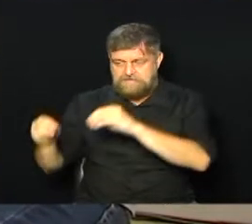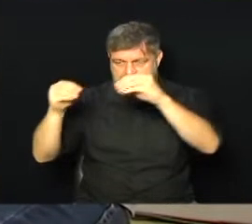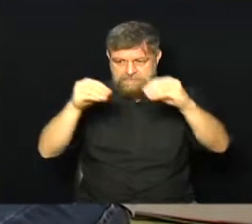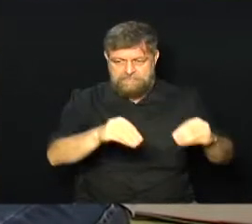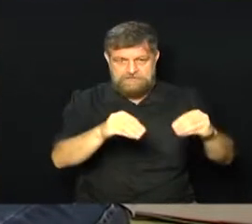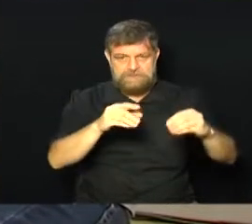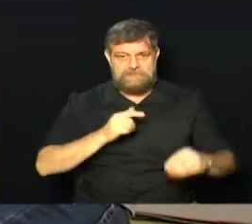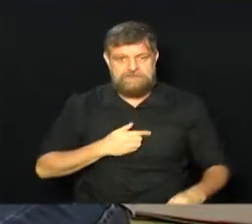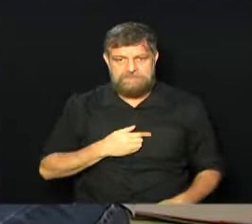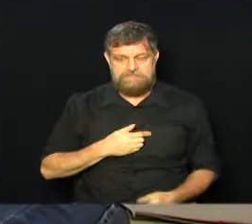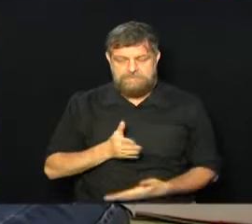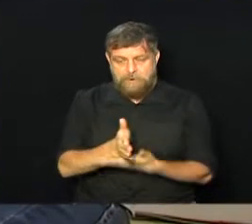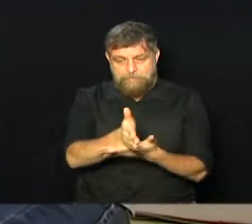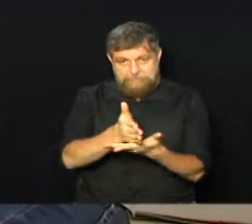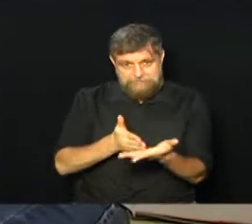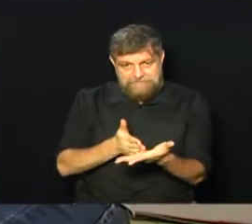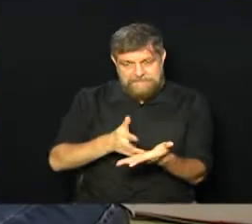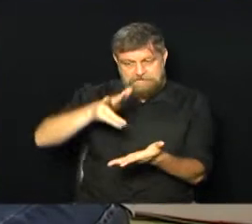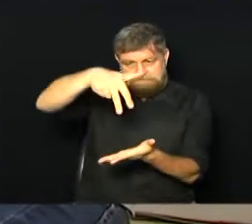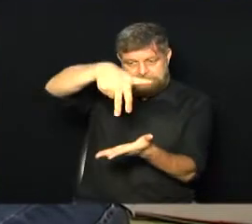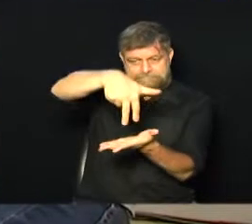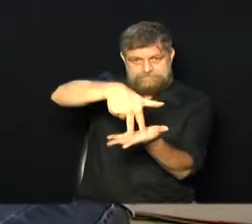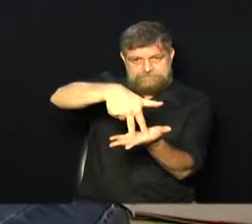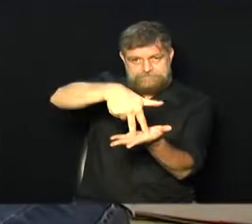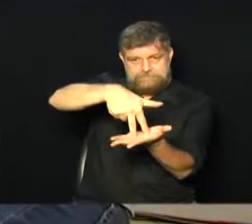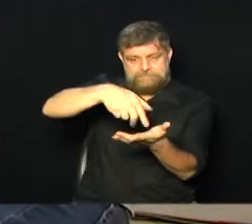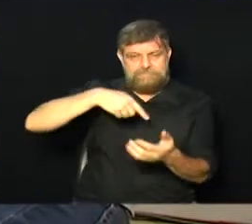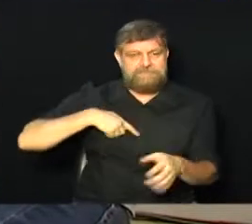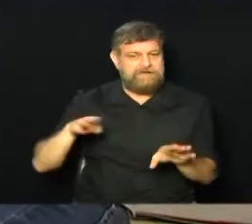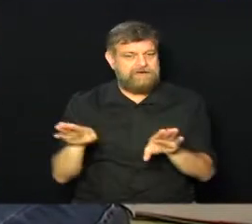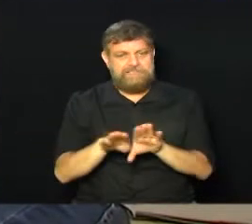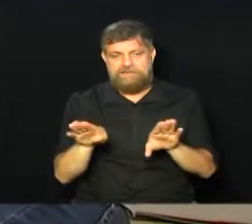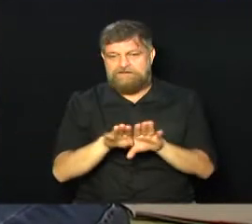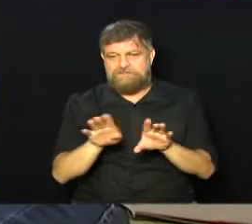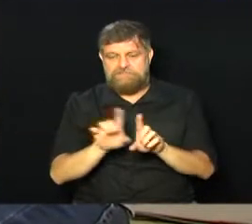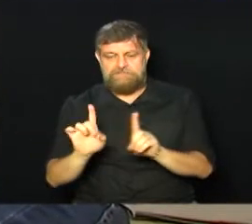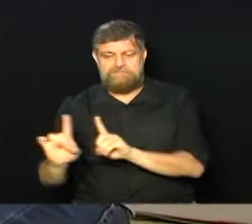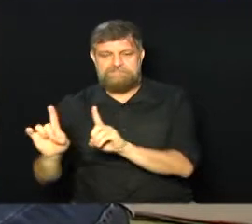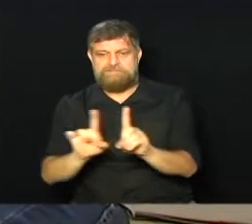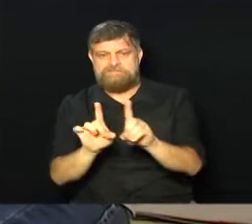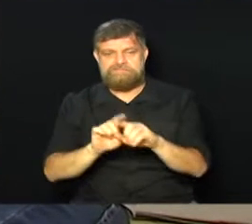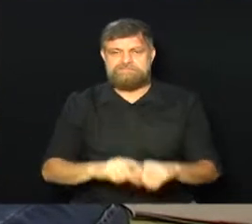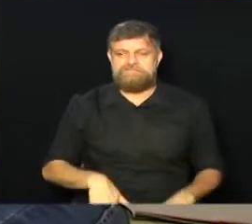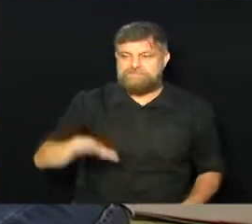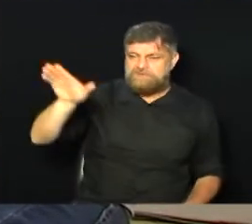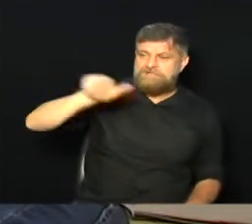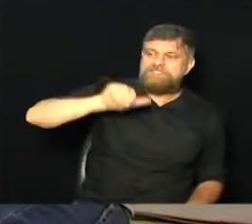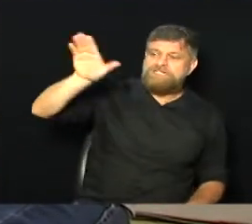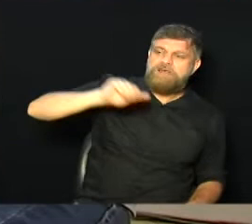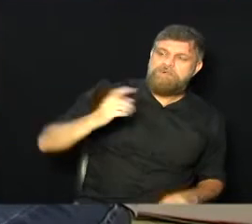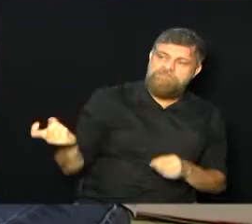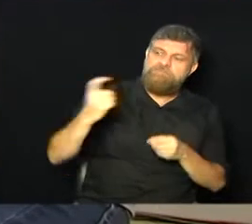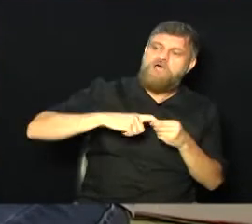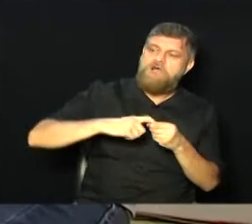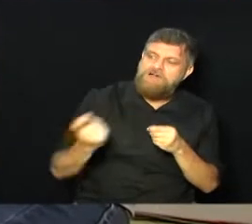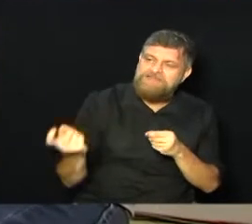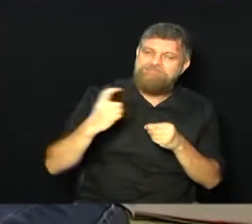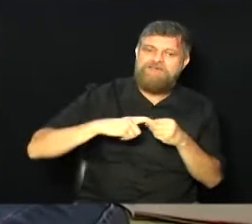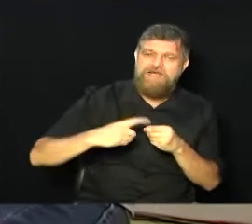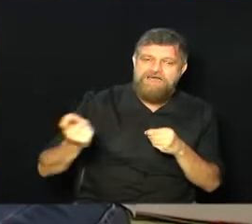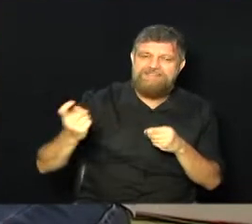Eles me mandaram para o meio campo. Aí no meio campo, eu também não marcava ninguém. Era só assim, Eduardo, volta!